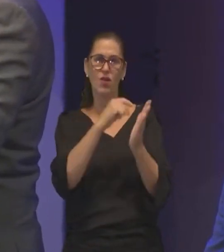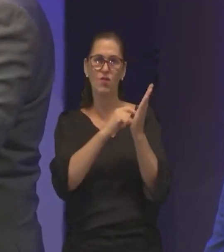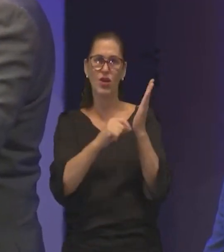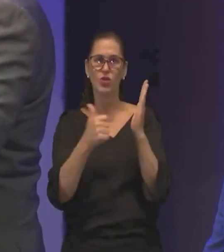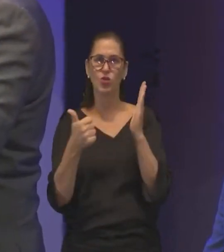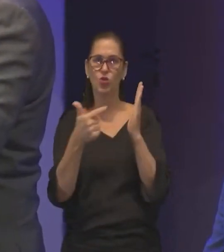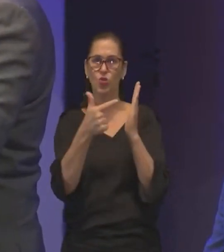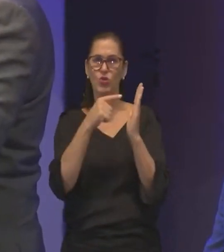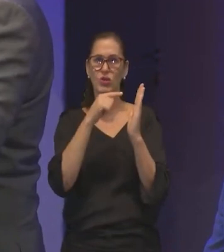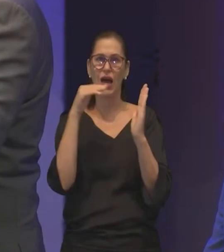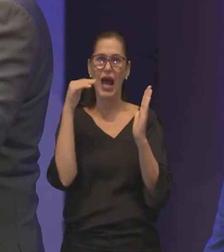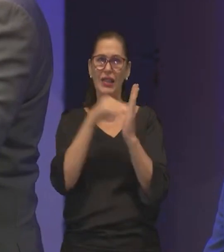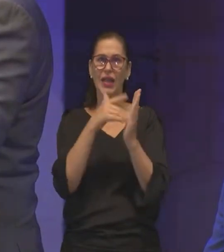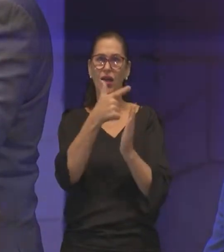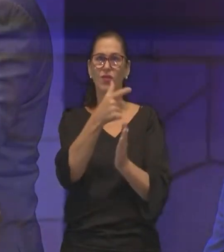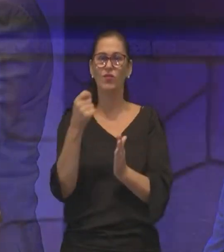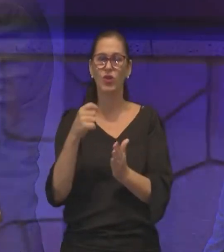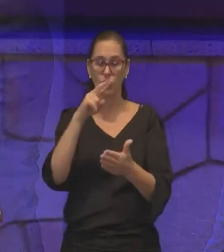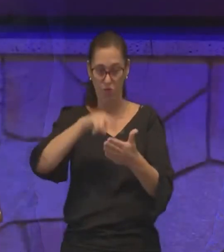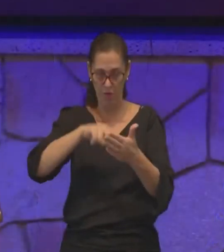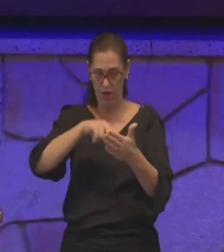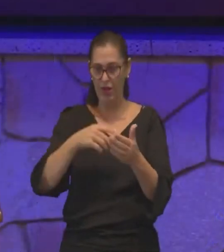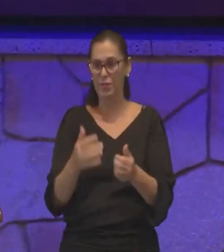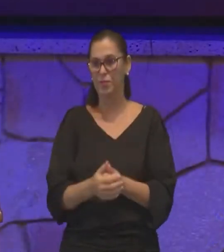12 ao verso de número 20.